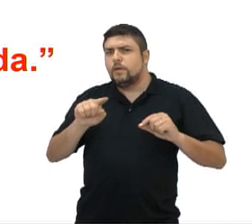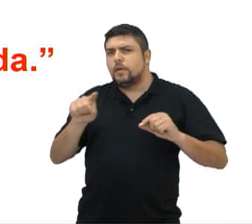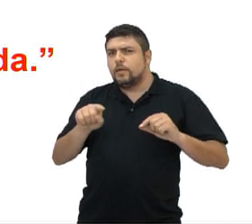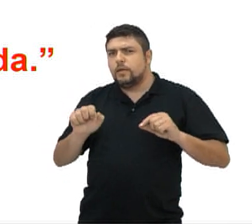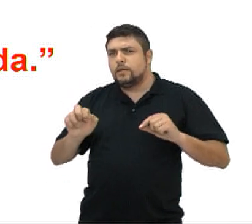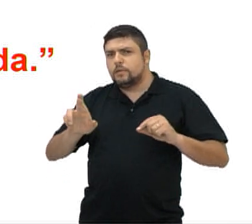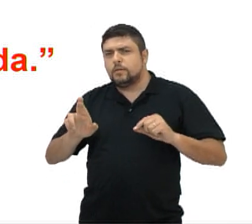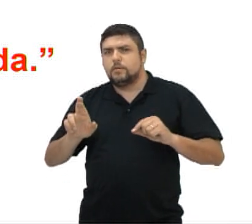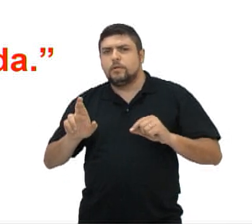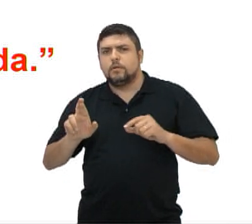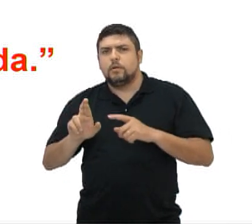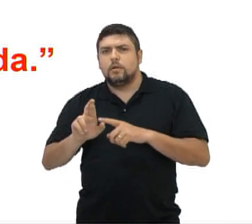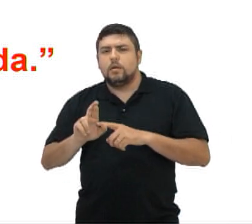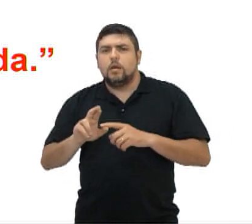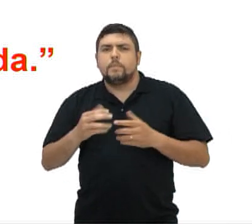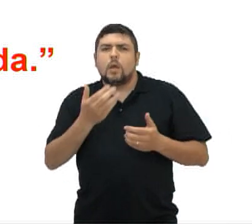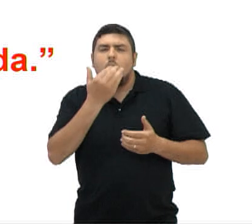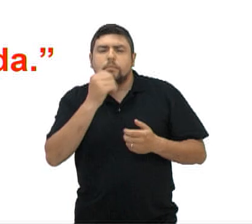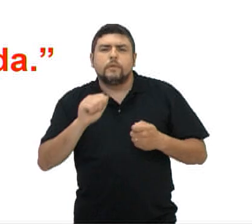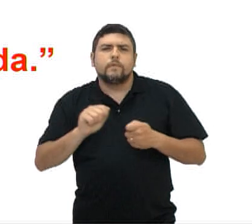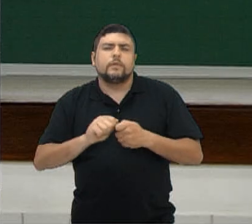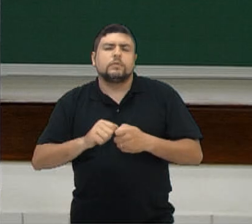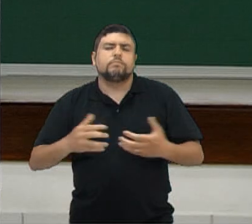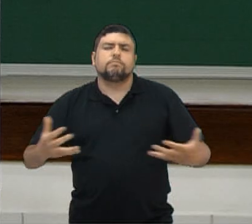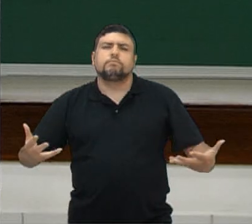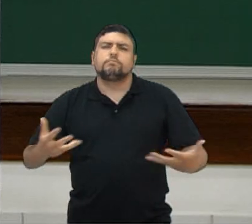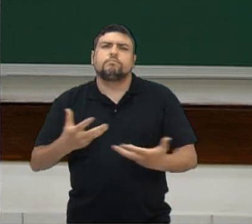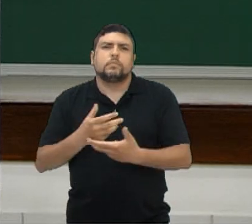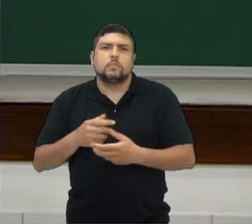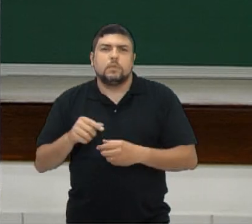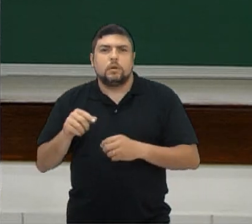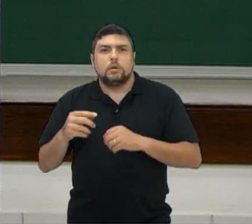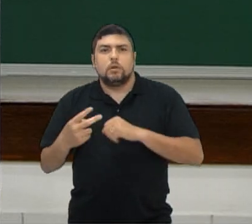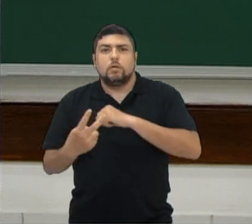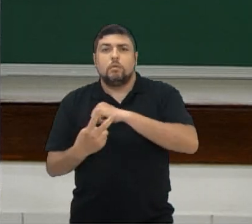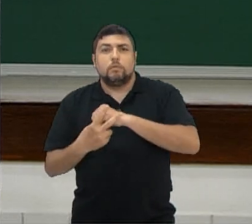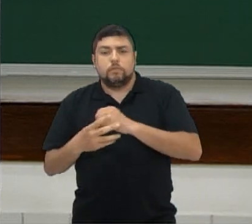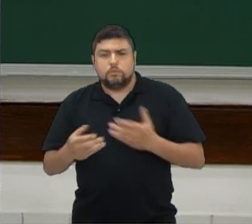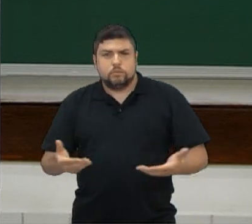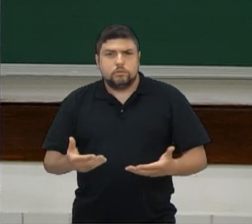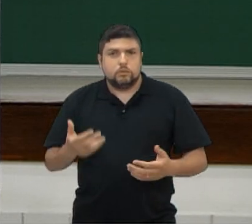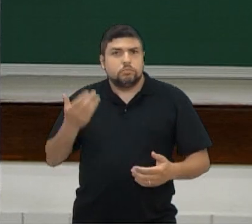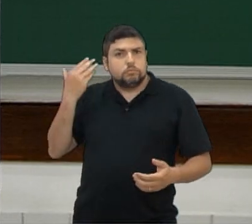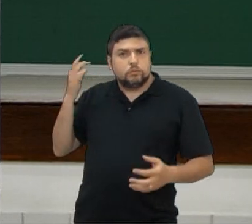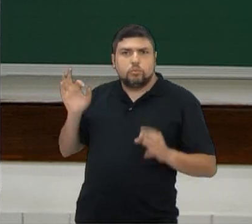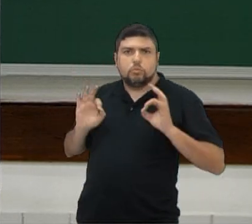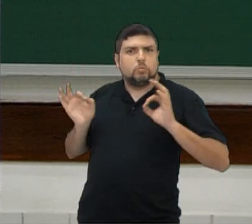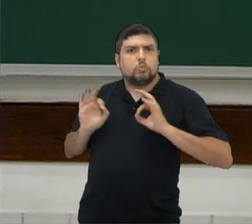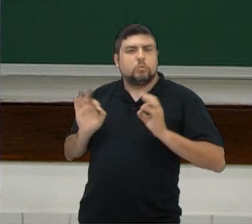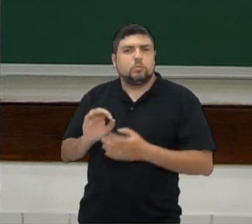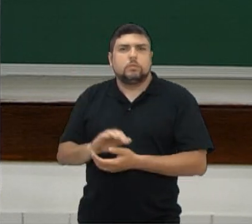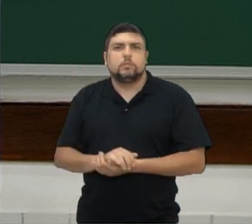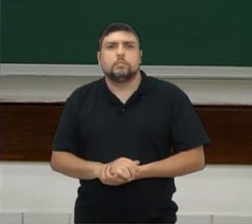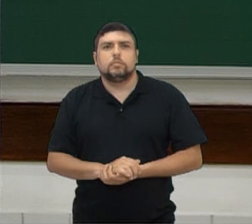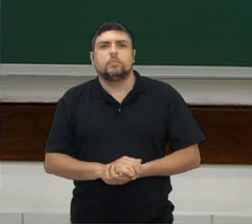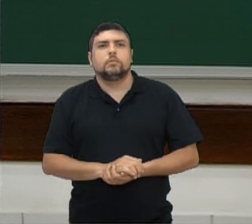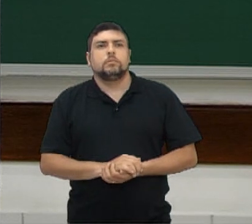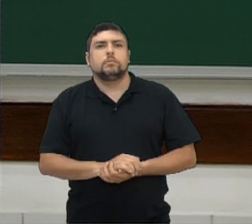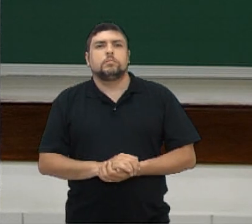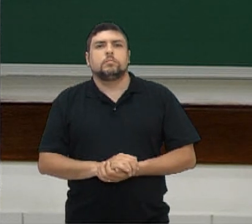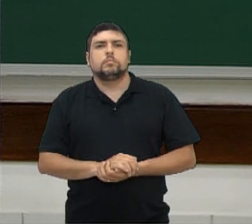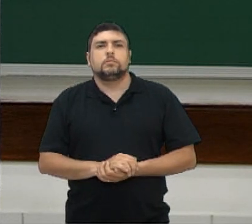Né, então, que efeito surpreendente faz a comida. Os verbos aqui não estão no passado, certo? Mais um